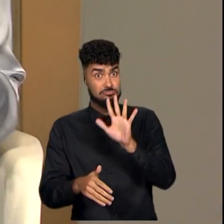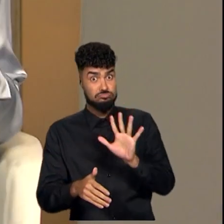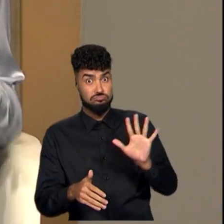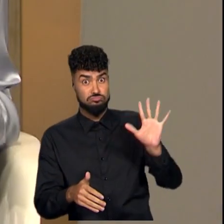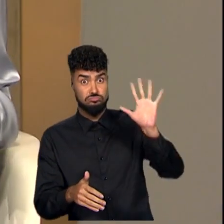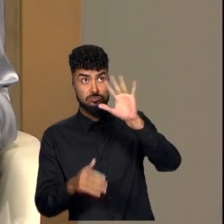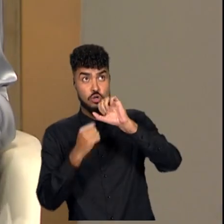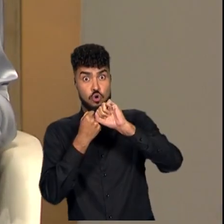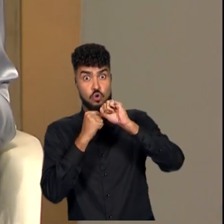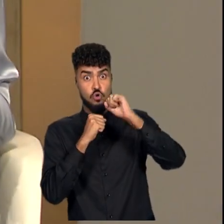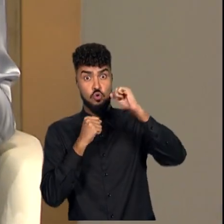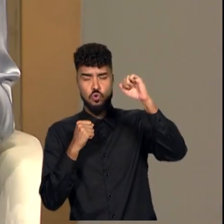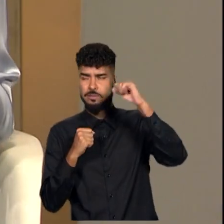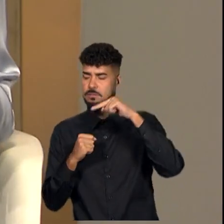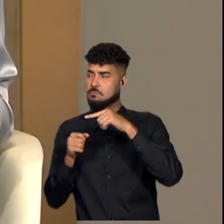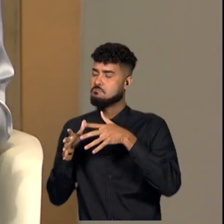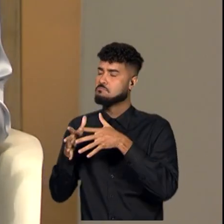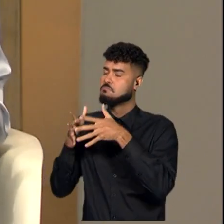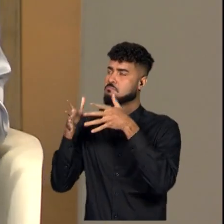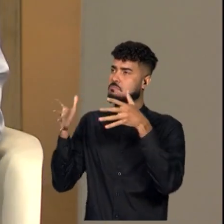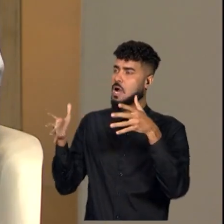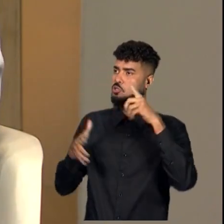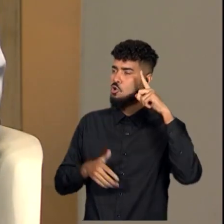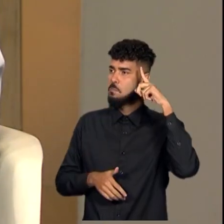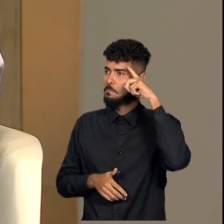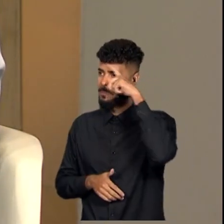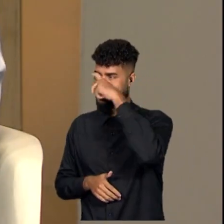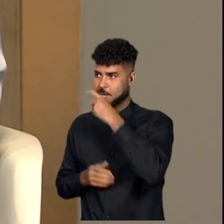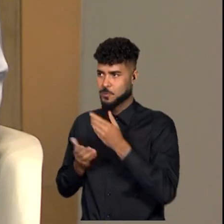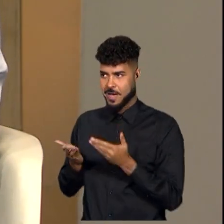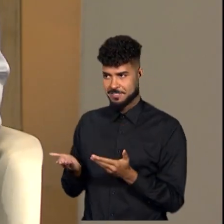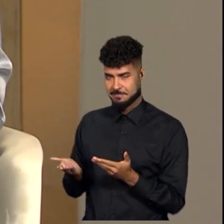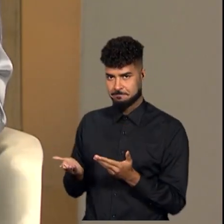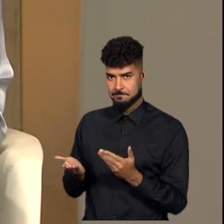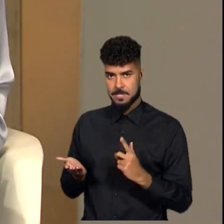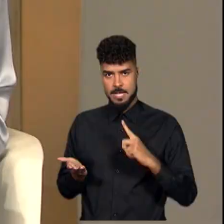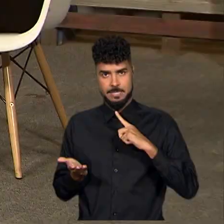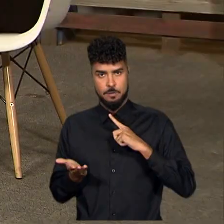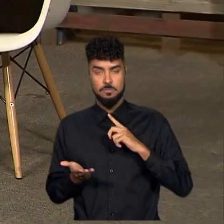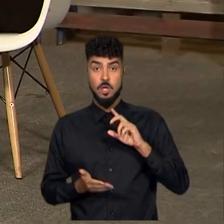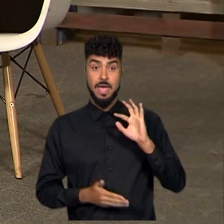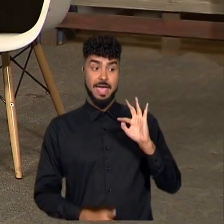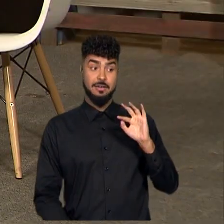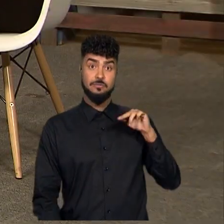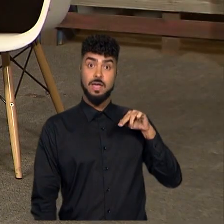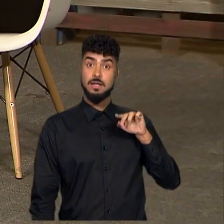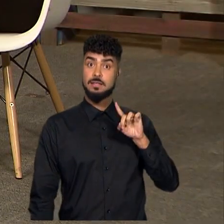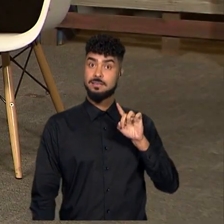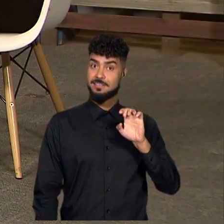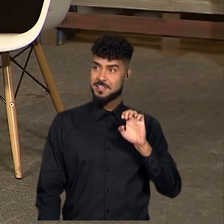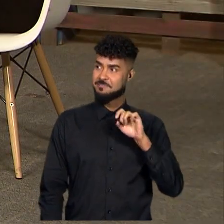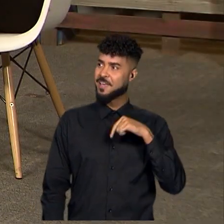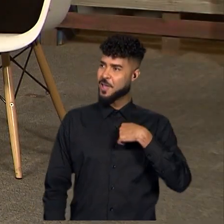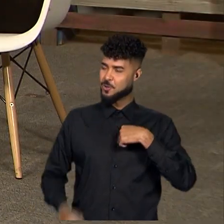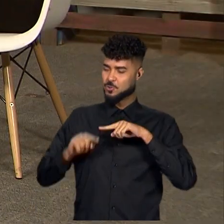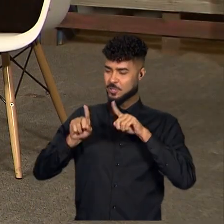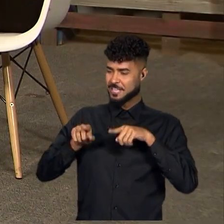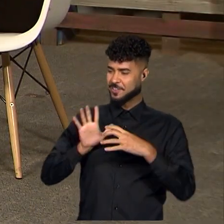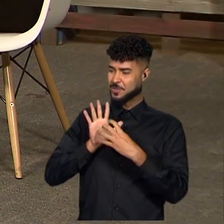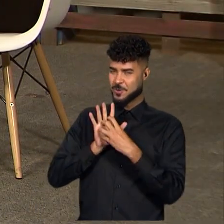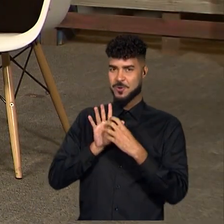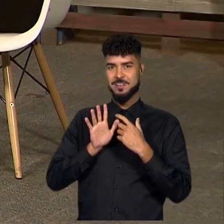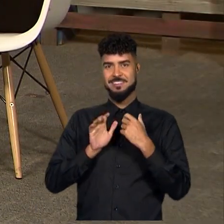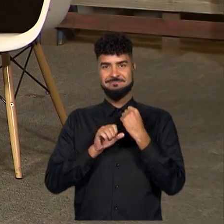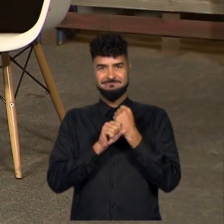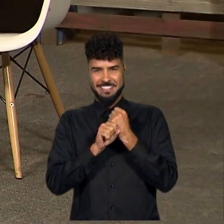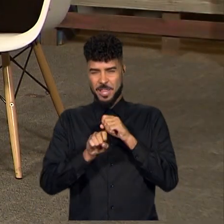na dimensão do Brasil, é algo mais complexo ainda. E aí nós temos, né, o FNDE, eu de fato sou servidora da casa, trabalho